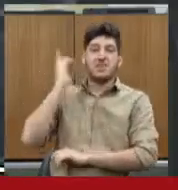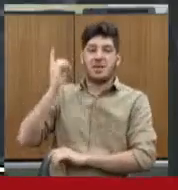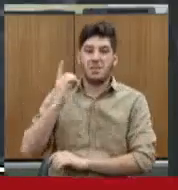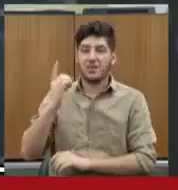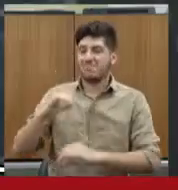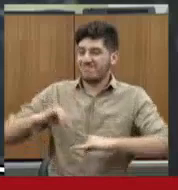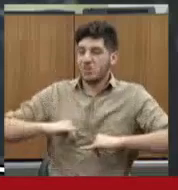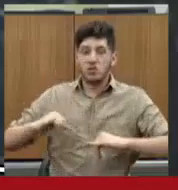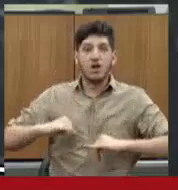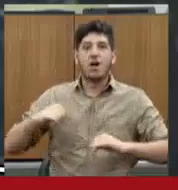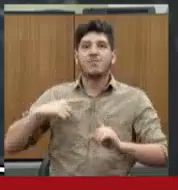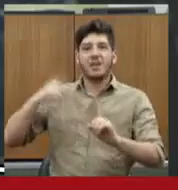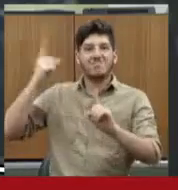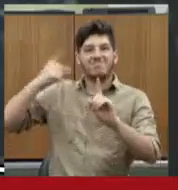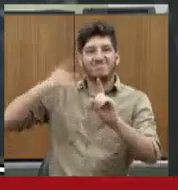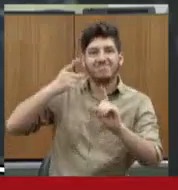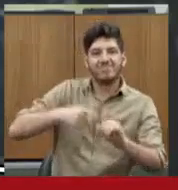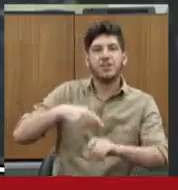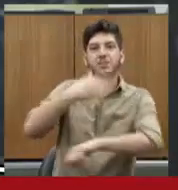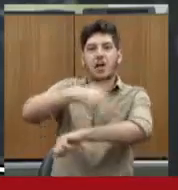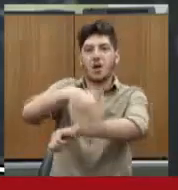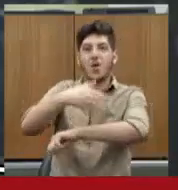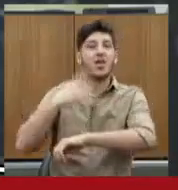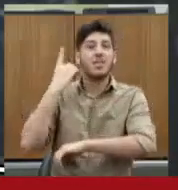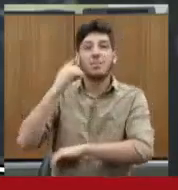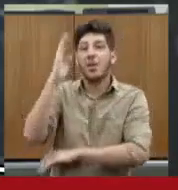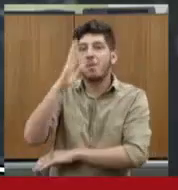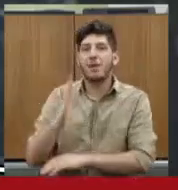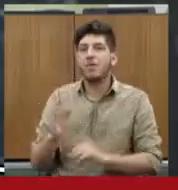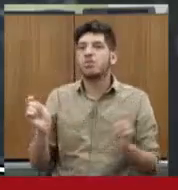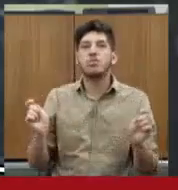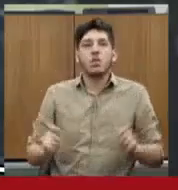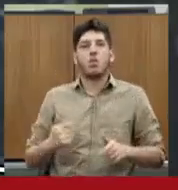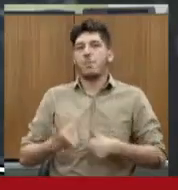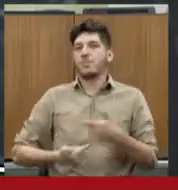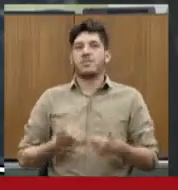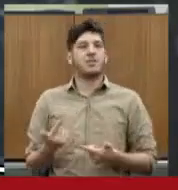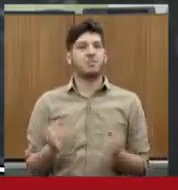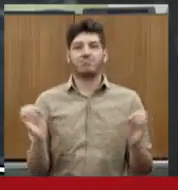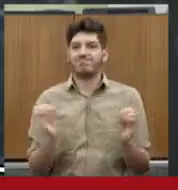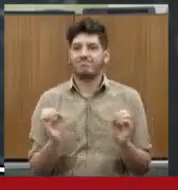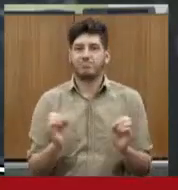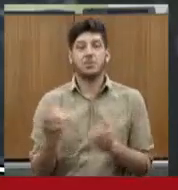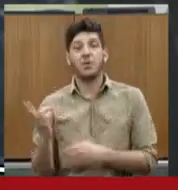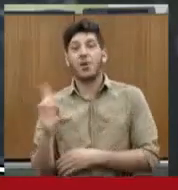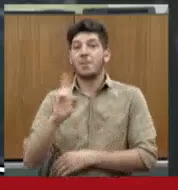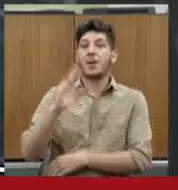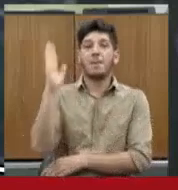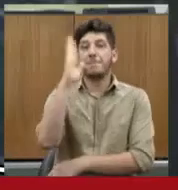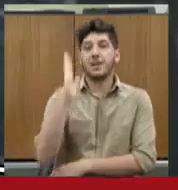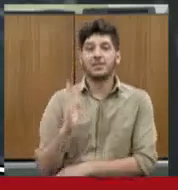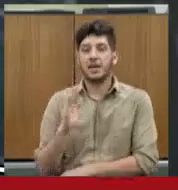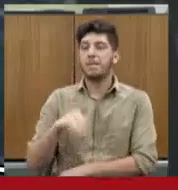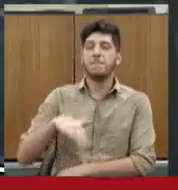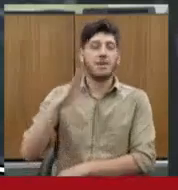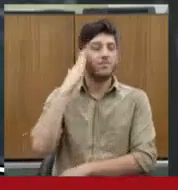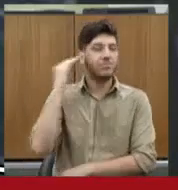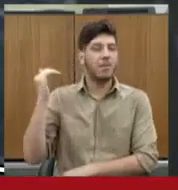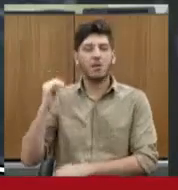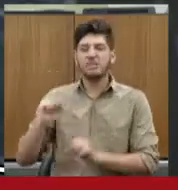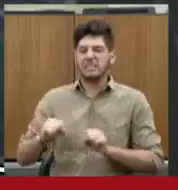na rua, os deputados brasileiros não têm condições de trabalho. O representante brasileiro mais aguerrido era Antônio